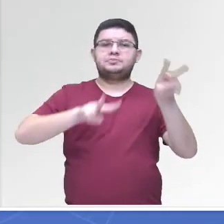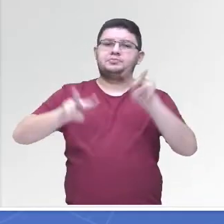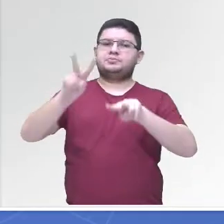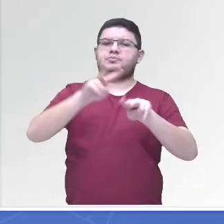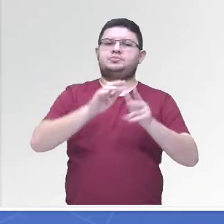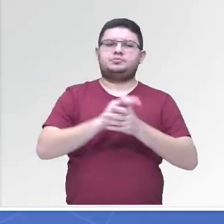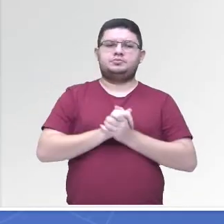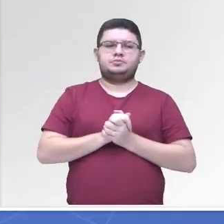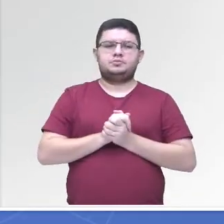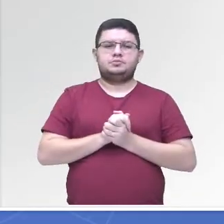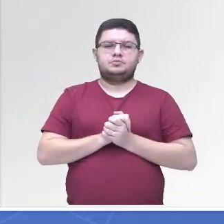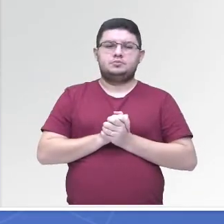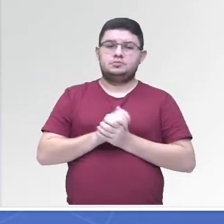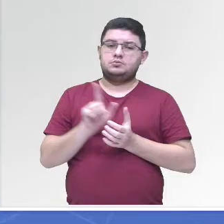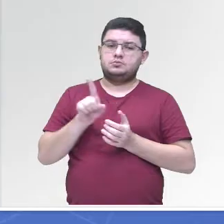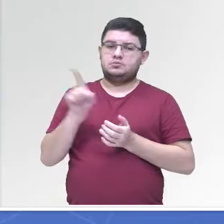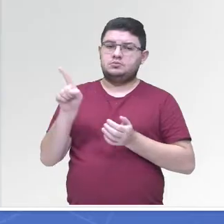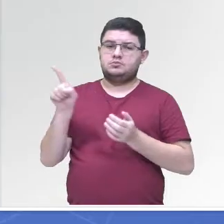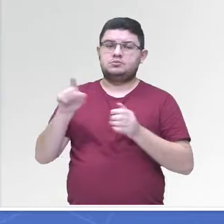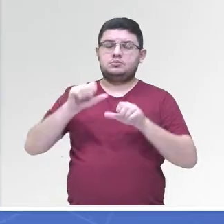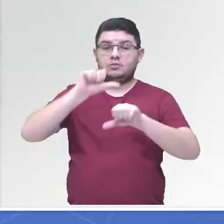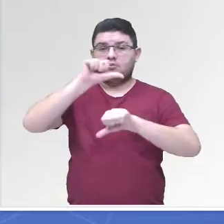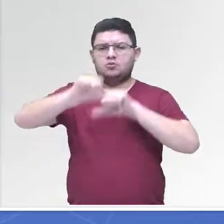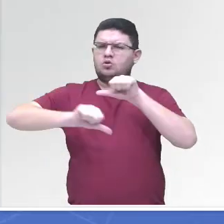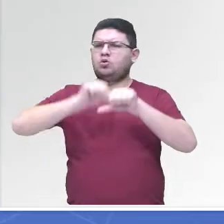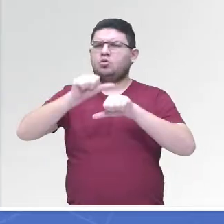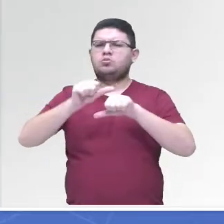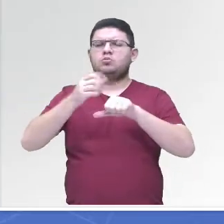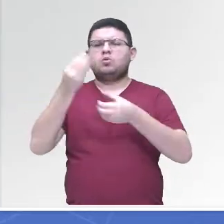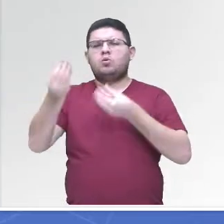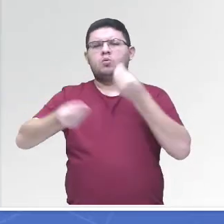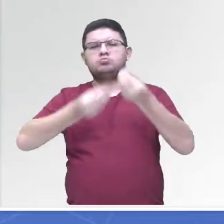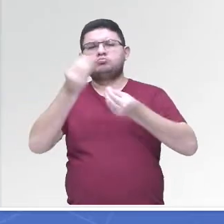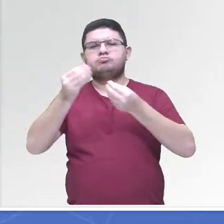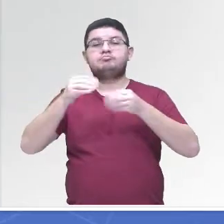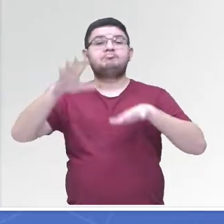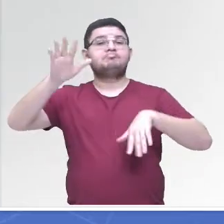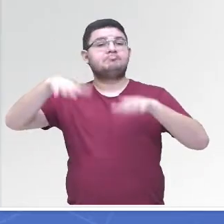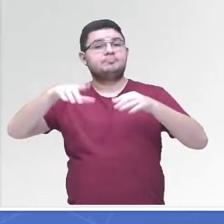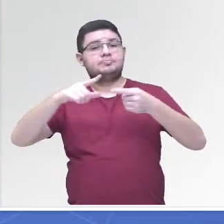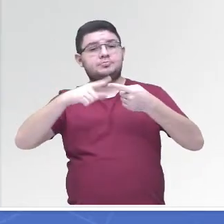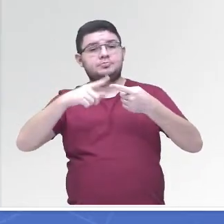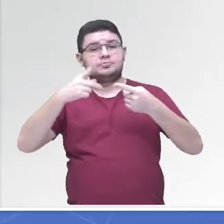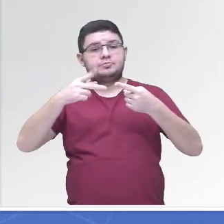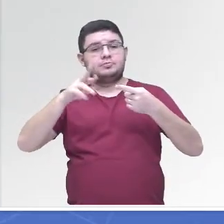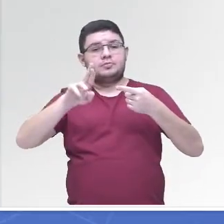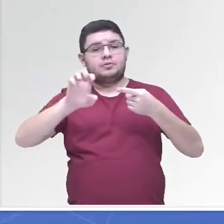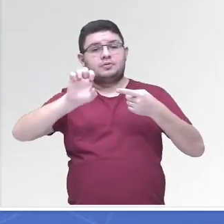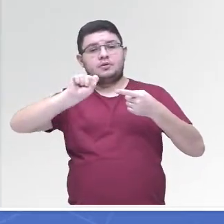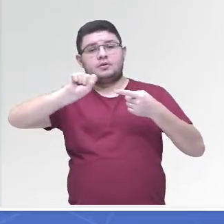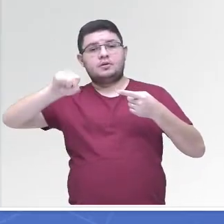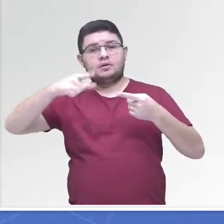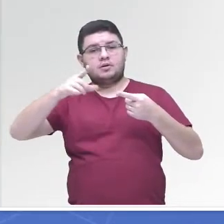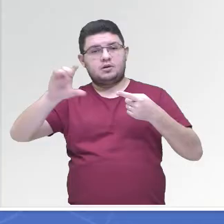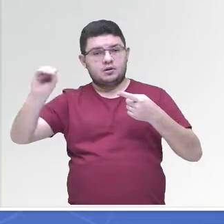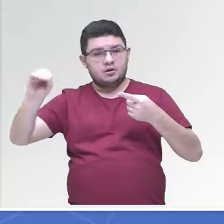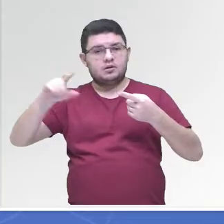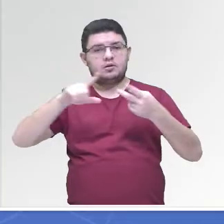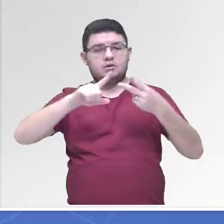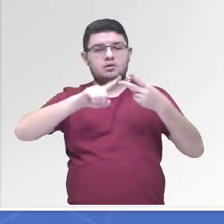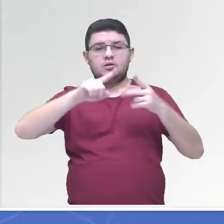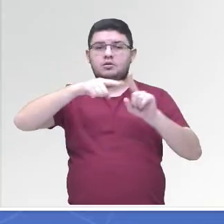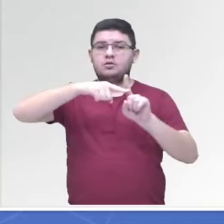Esses estados são definidos de acordo com pressão, e também a temperatura